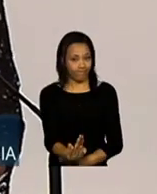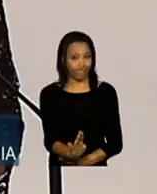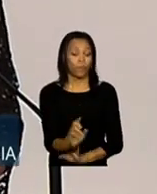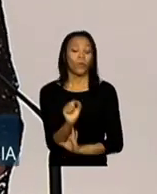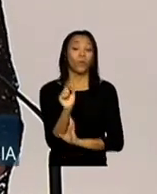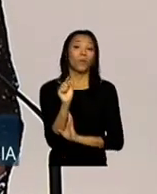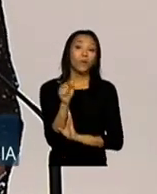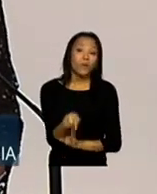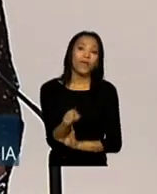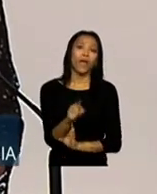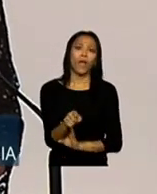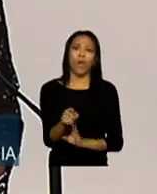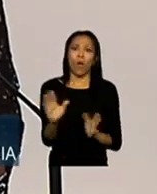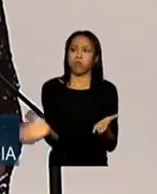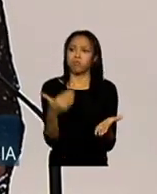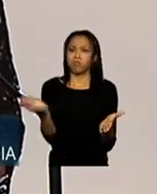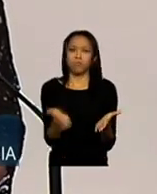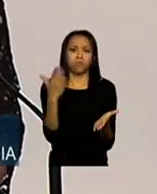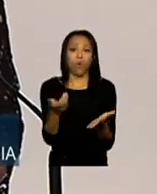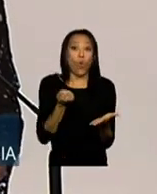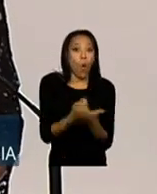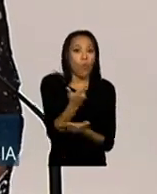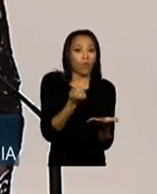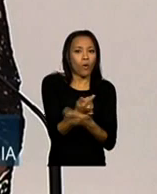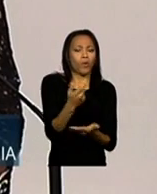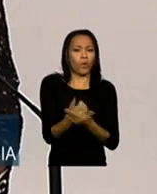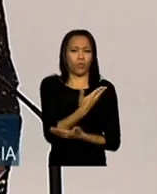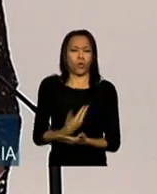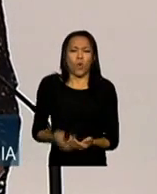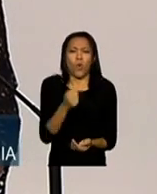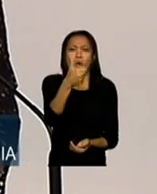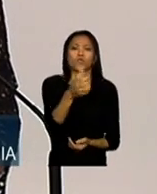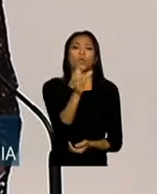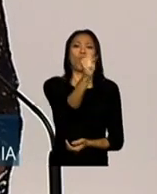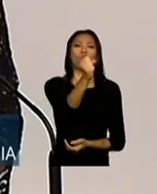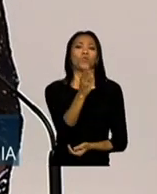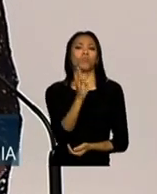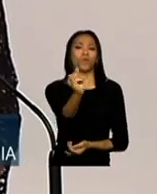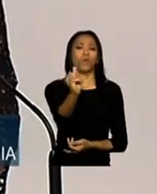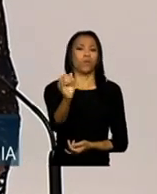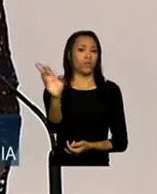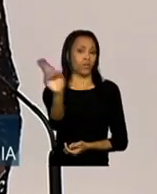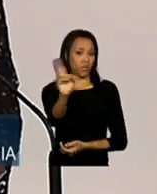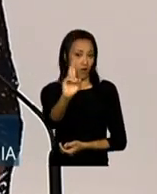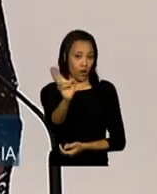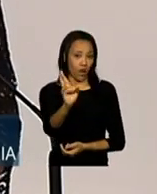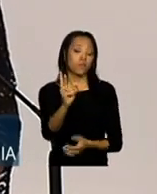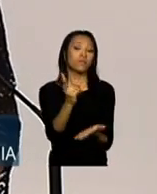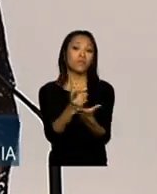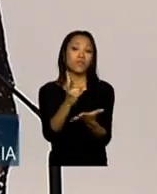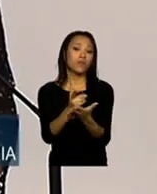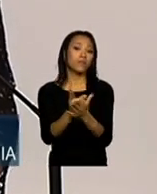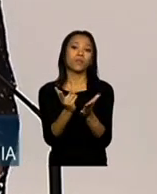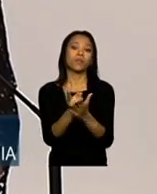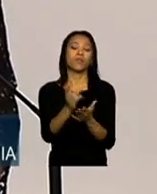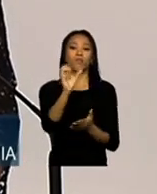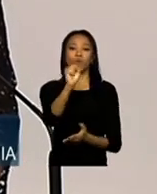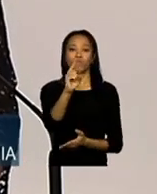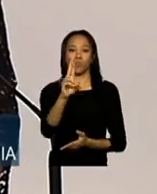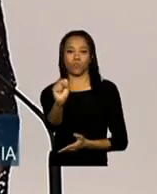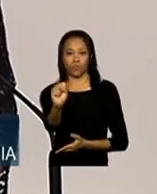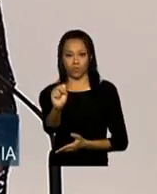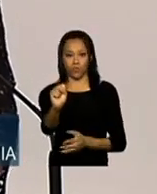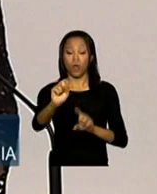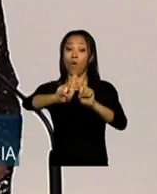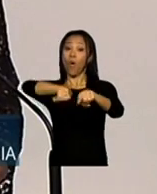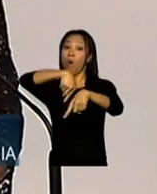Trata-se aqui de um volume de compras públicas de quase 8 bilhões de reais via Sistema Único de Saúde.